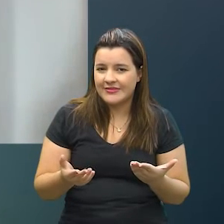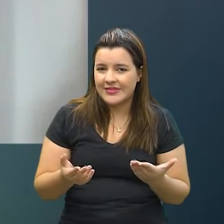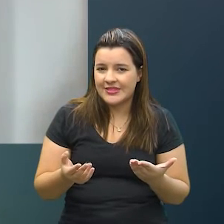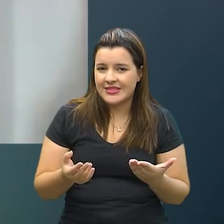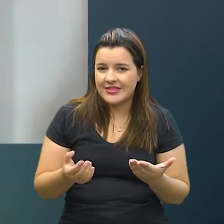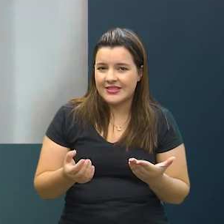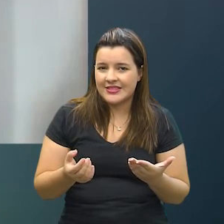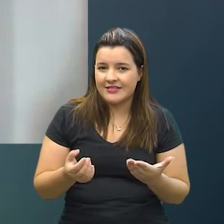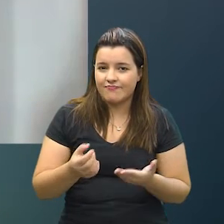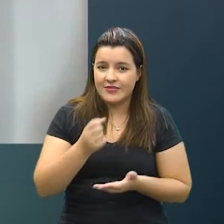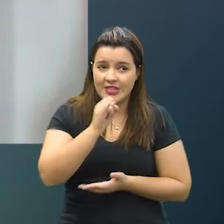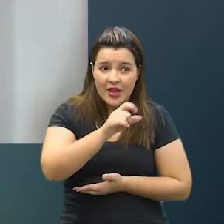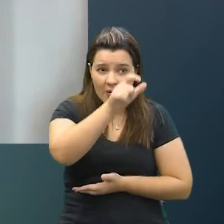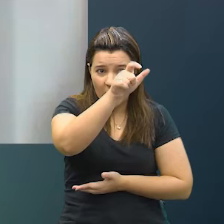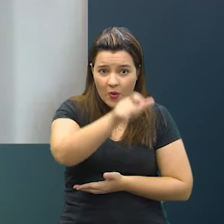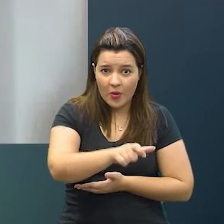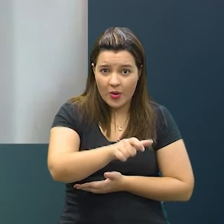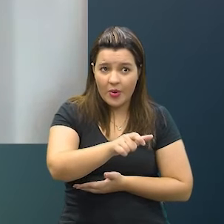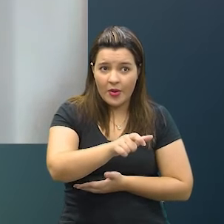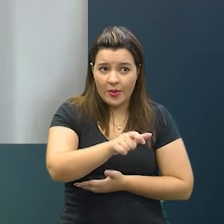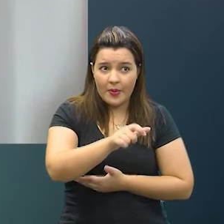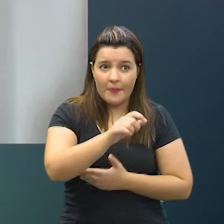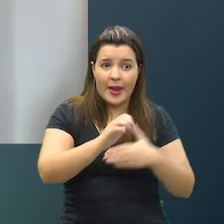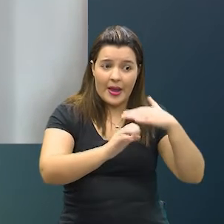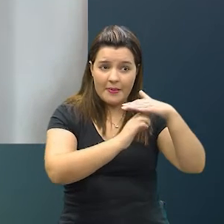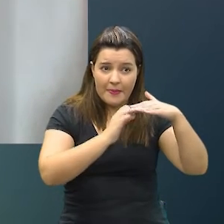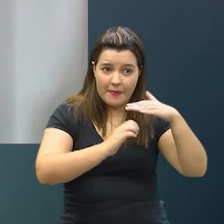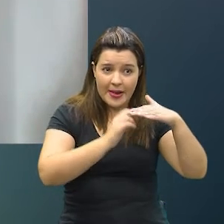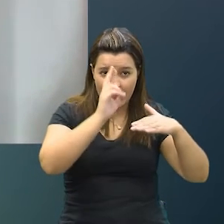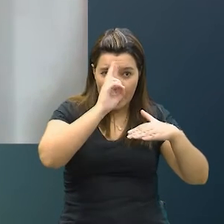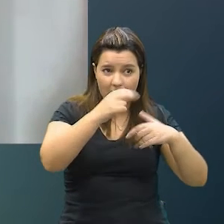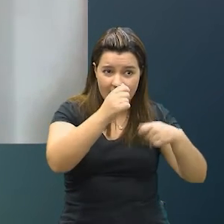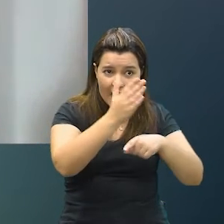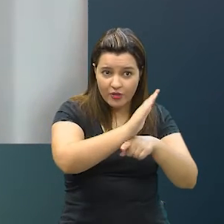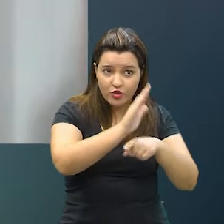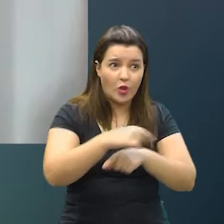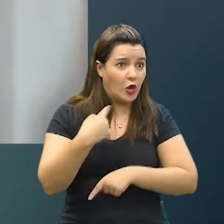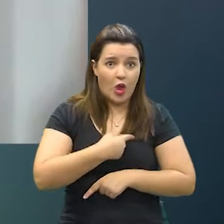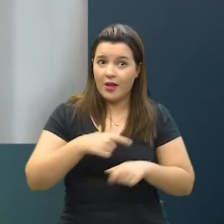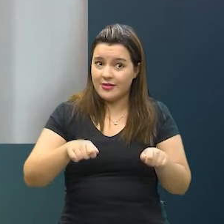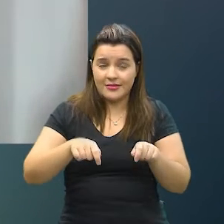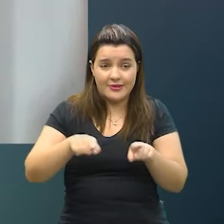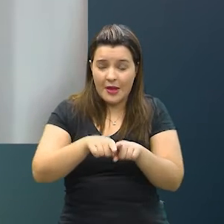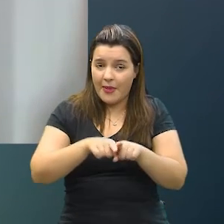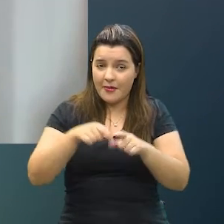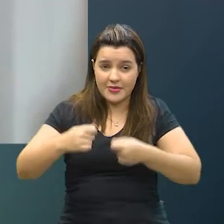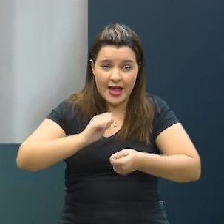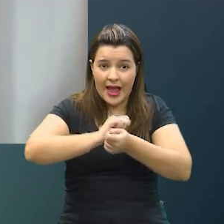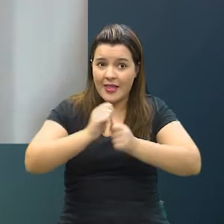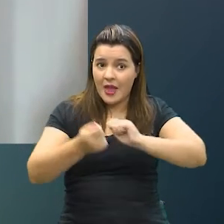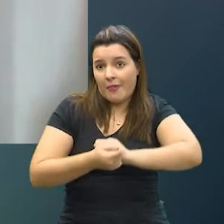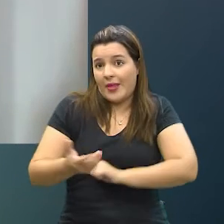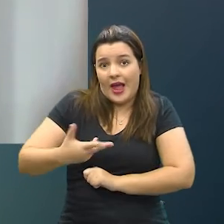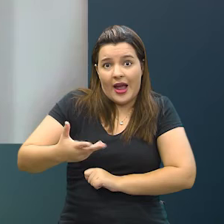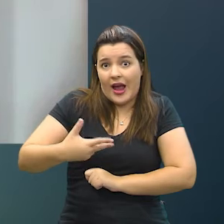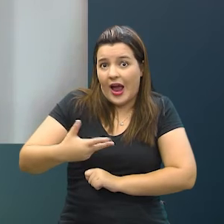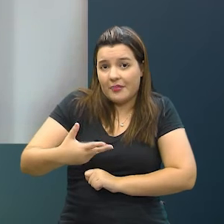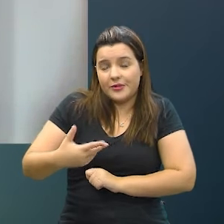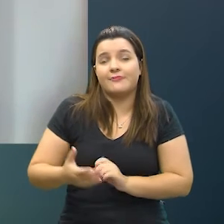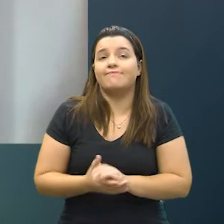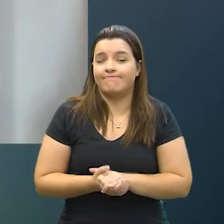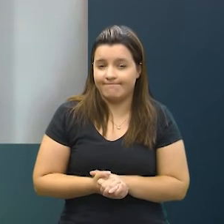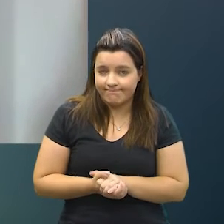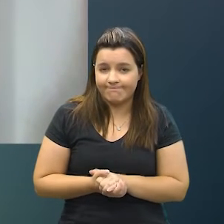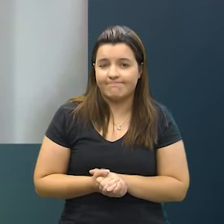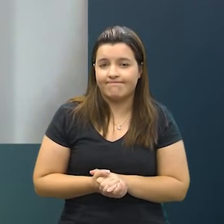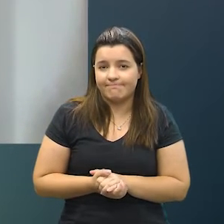tem aqui um empreendedor que precisa de ajuda, então a nossa necessidade de se adaptar, ela teve que ser muito rápido, né? Então a